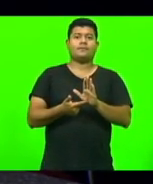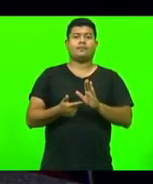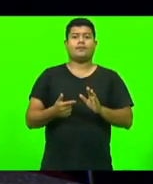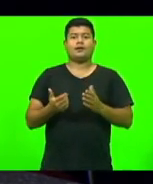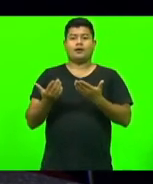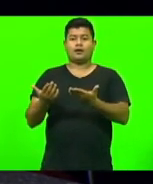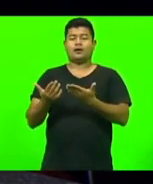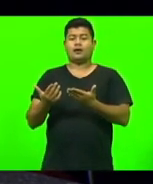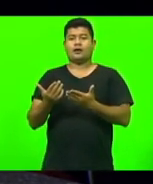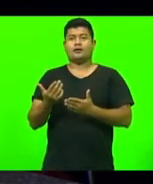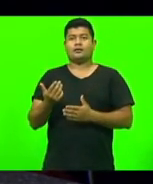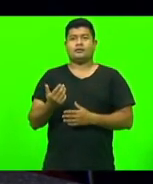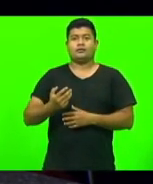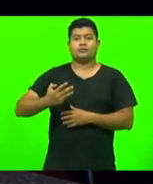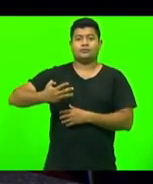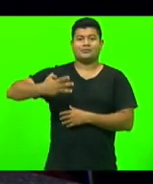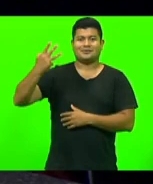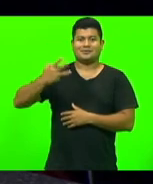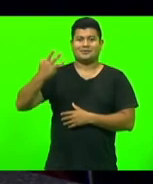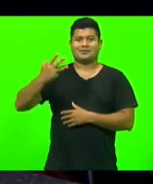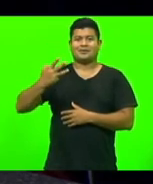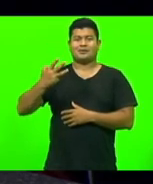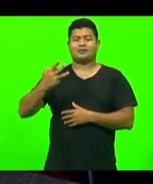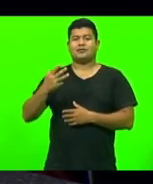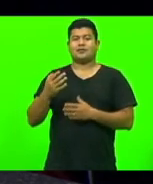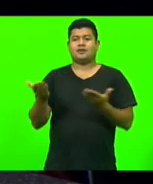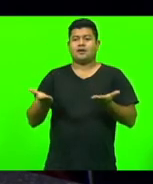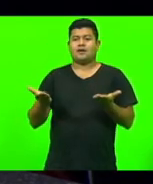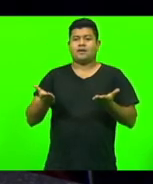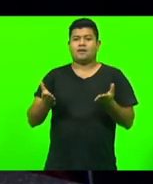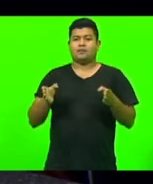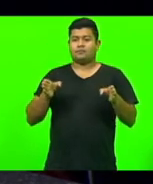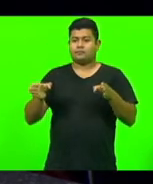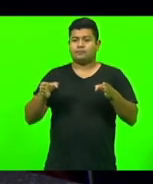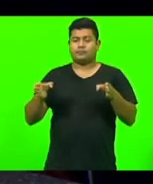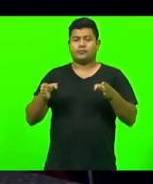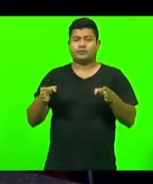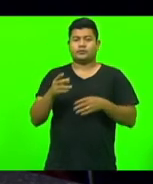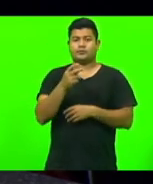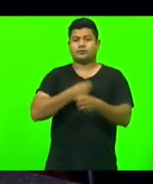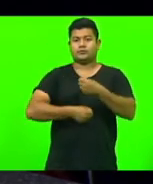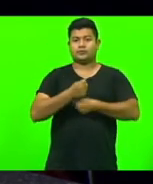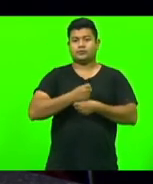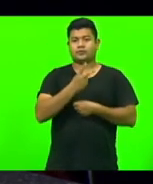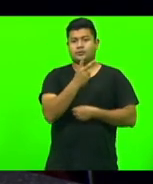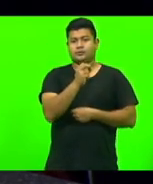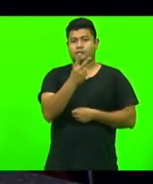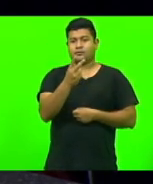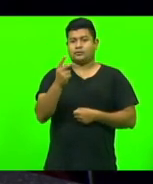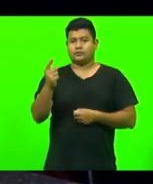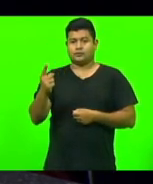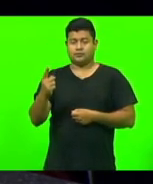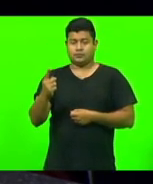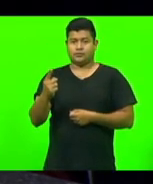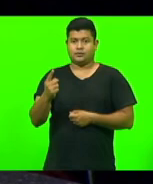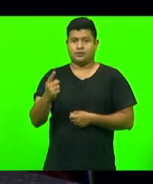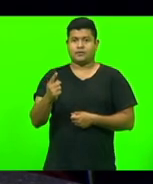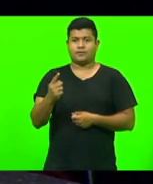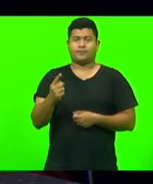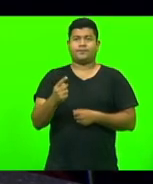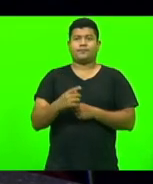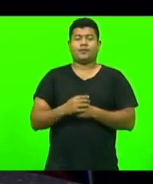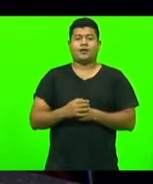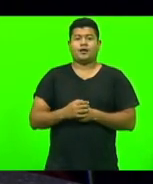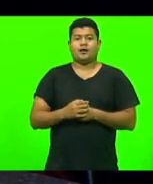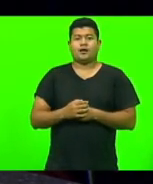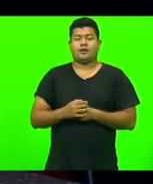contas do terceiro quadrimestre 2021 da Secretaria do Estado da Saúde. Vai ser um momento